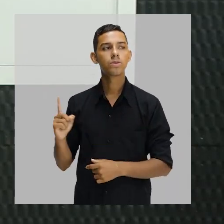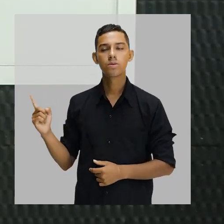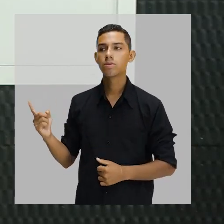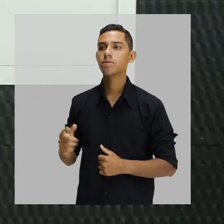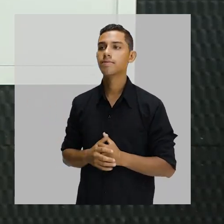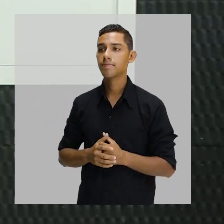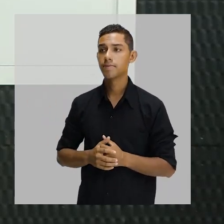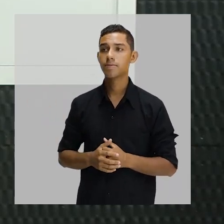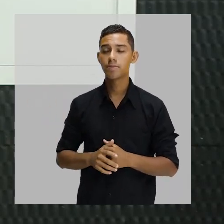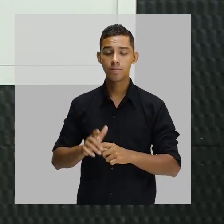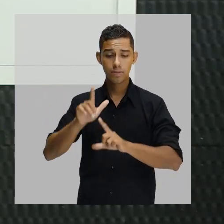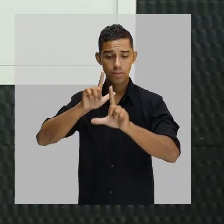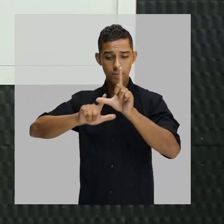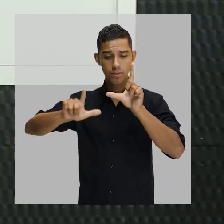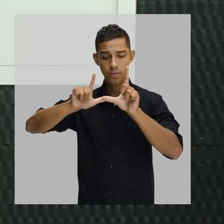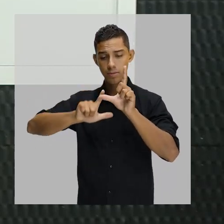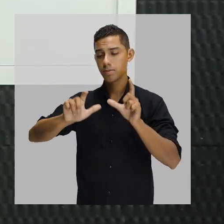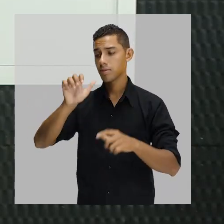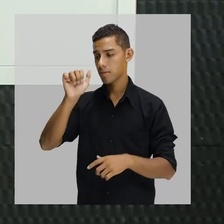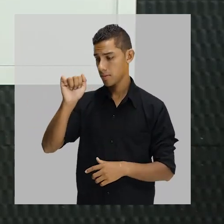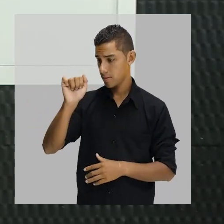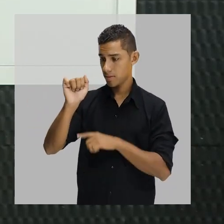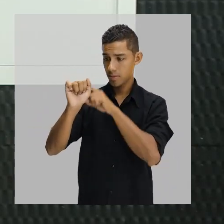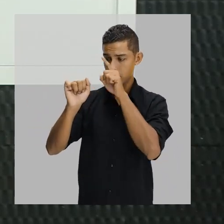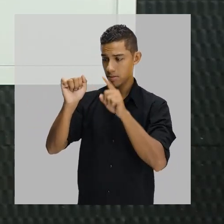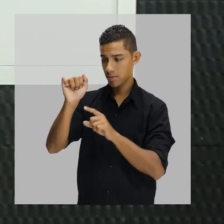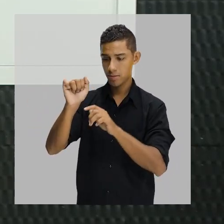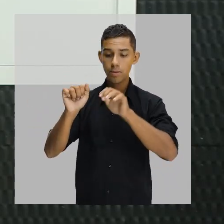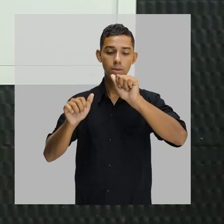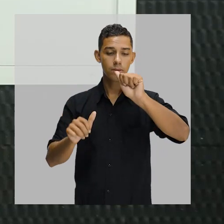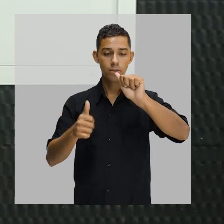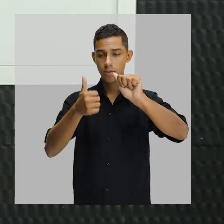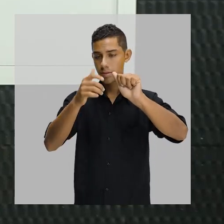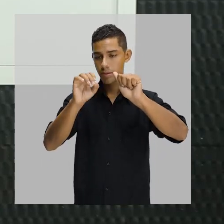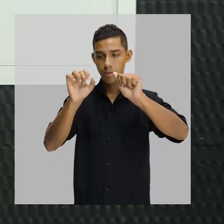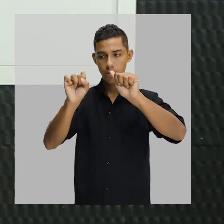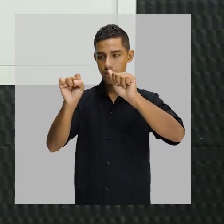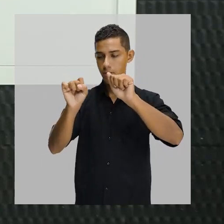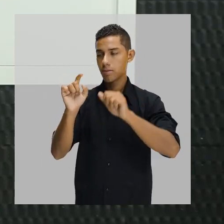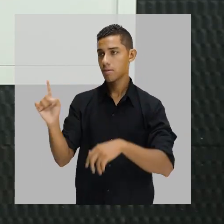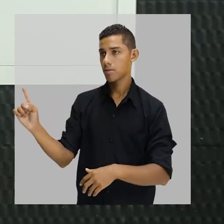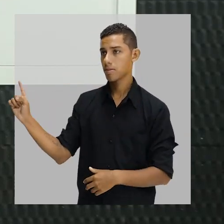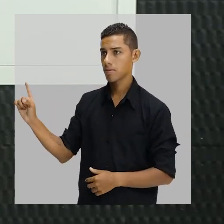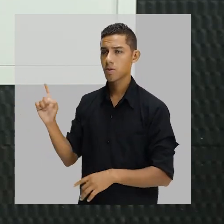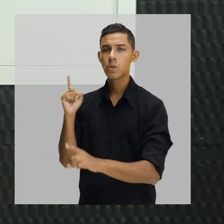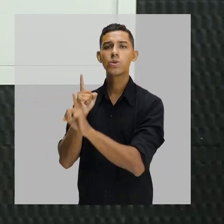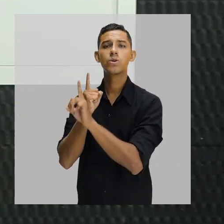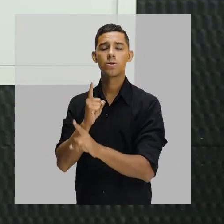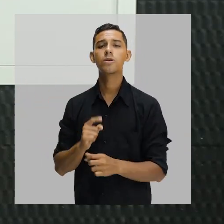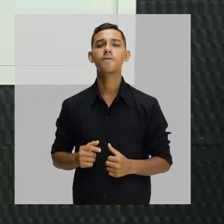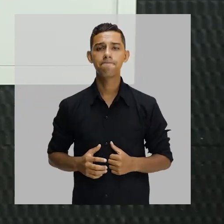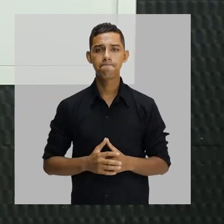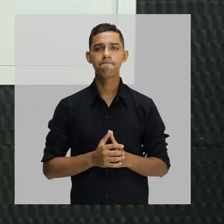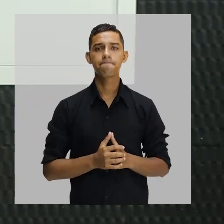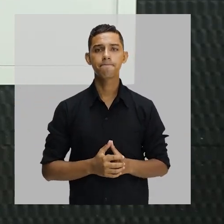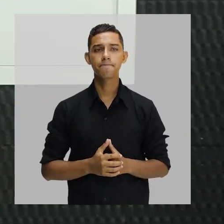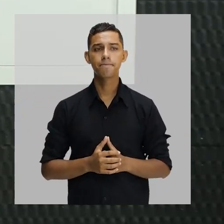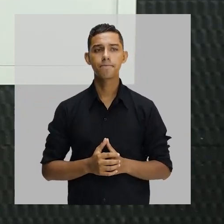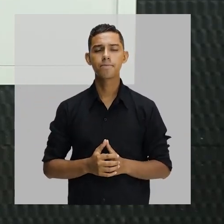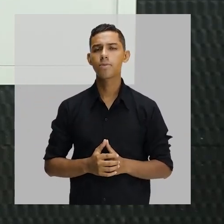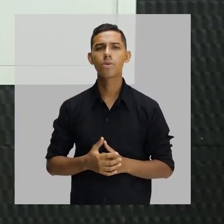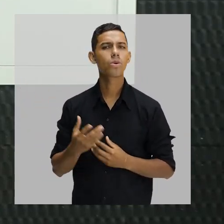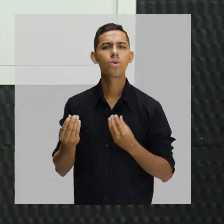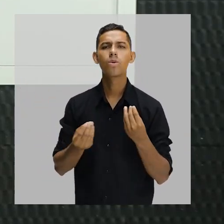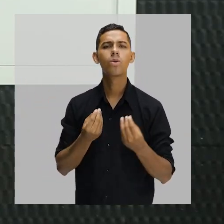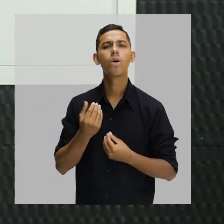alternativa lá na letra A, certo? Lá na letra A. Então, eles vão se encontrar depois de 10 segundos. Como é que